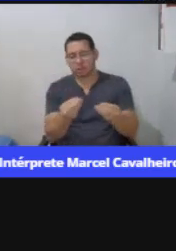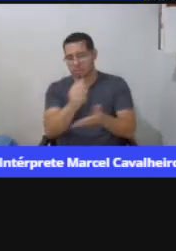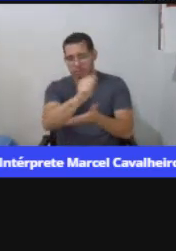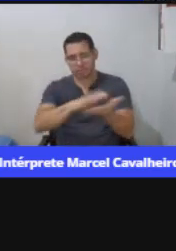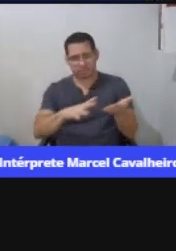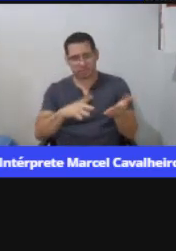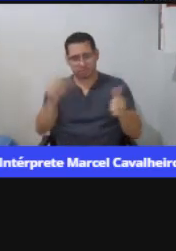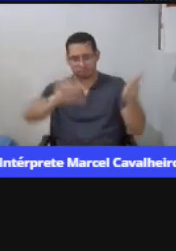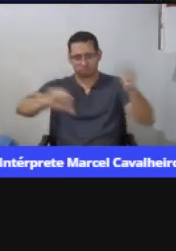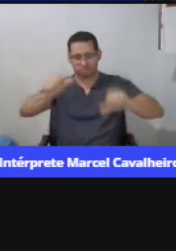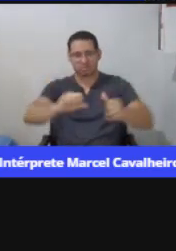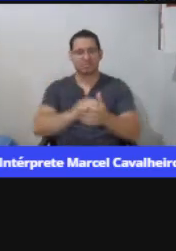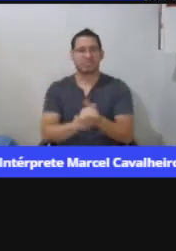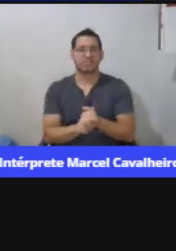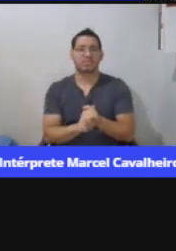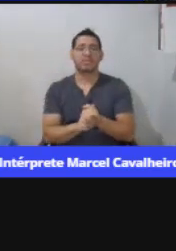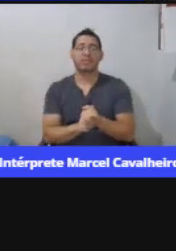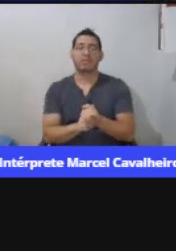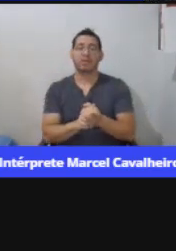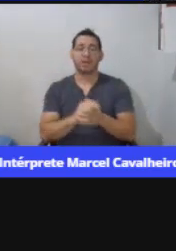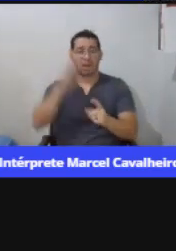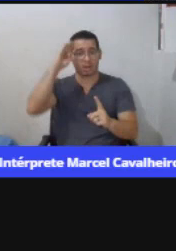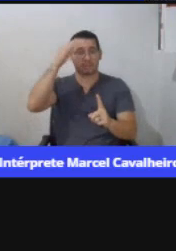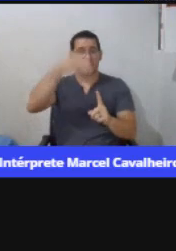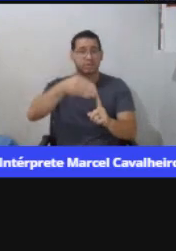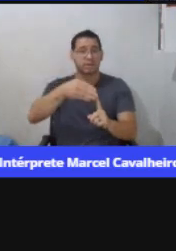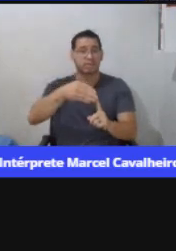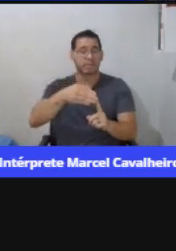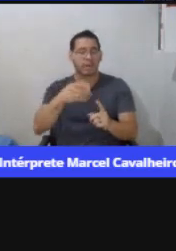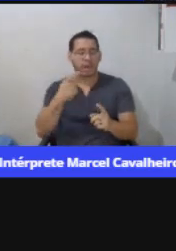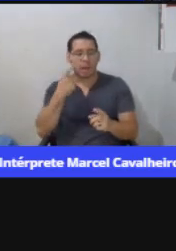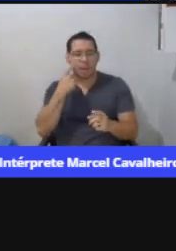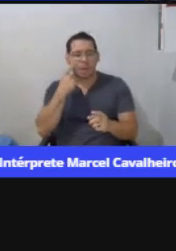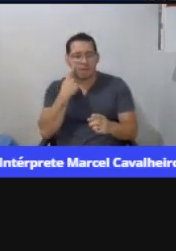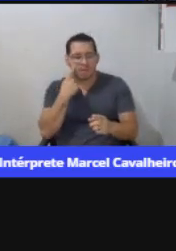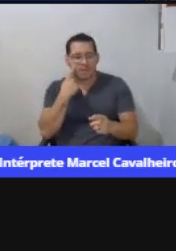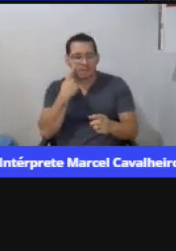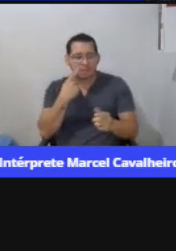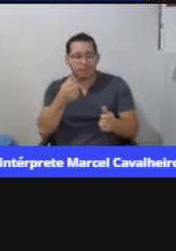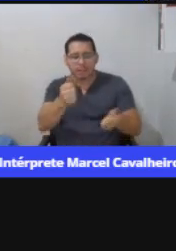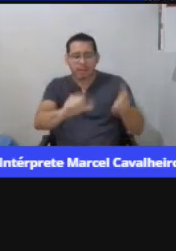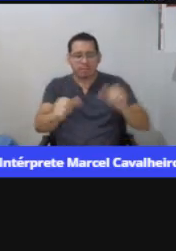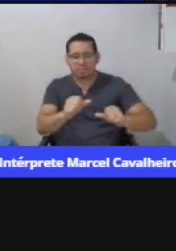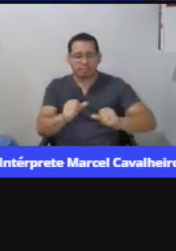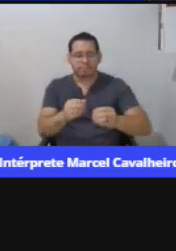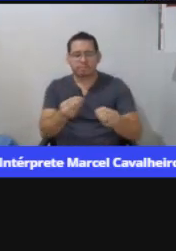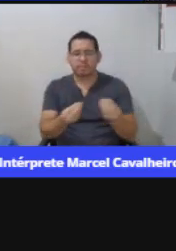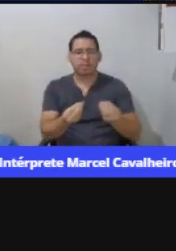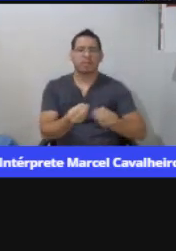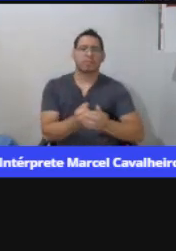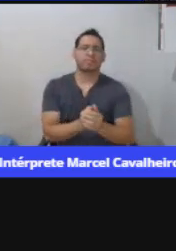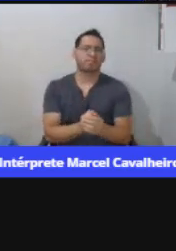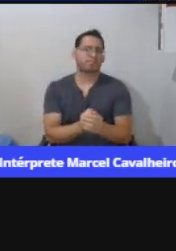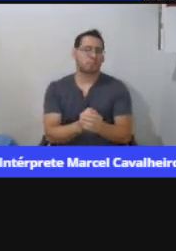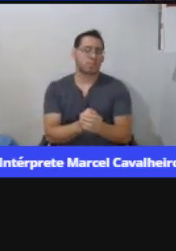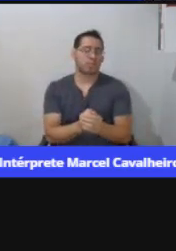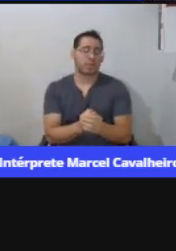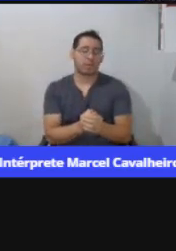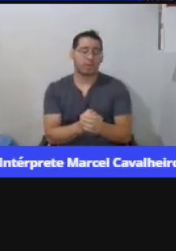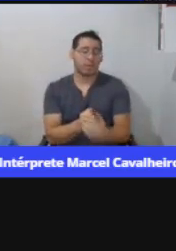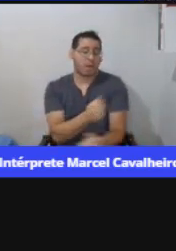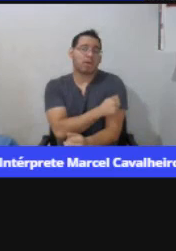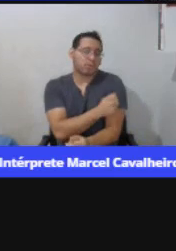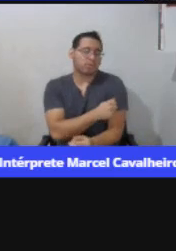os objetivos é avaliar a proeficiência desses alunos da REME, por meio da aplicação dessas atividades. Então, a gente